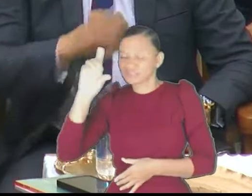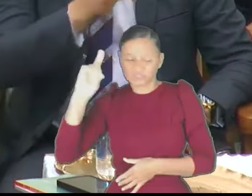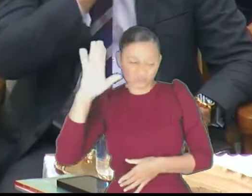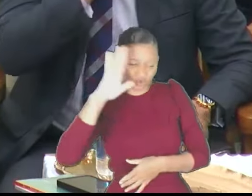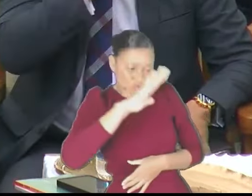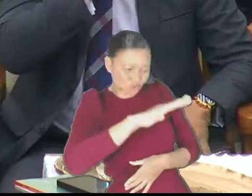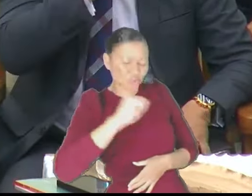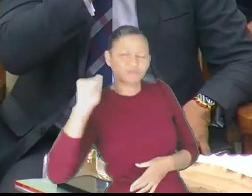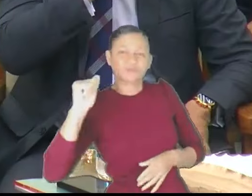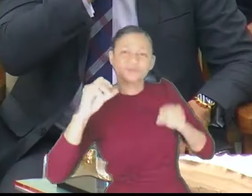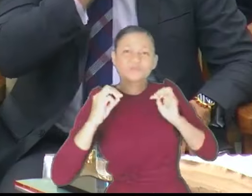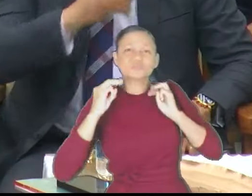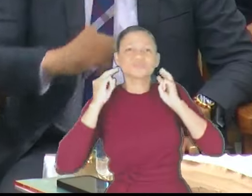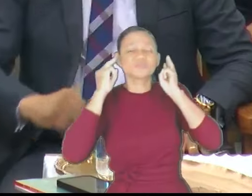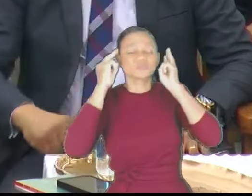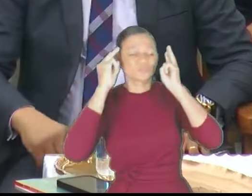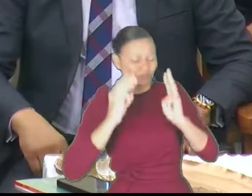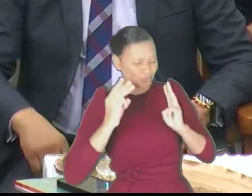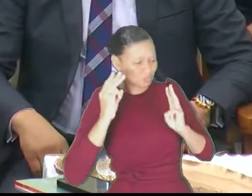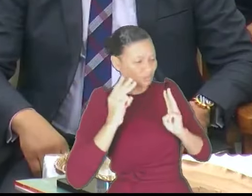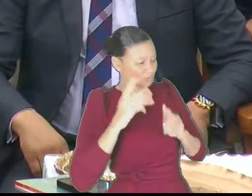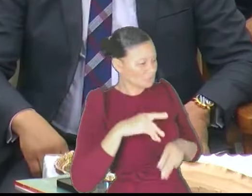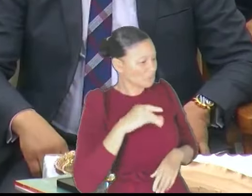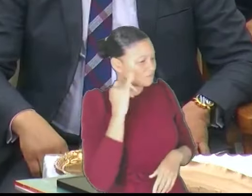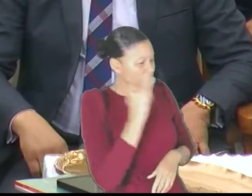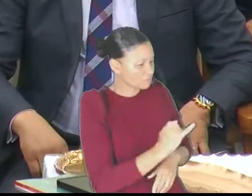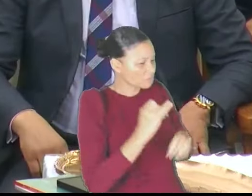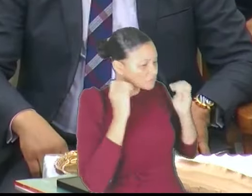no Egito e disse: tira meu povo de lá.